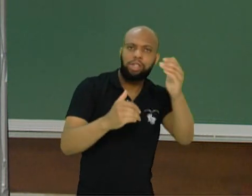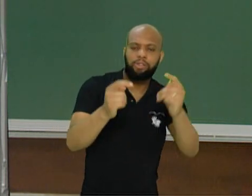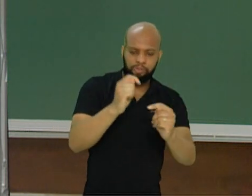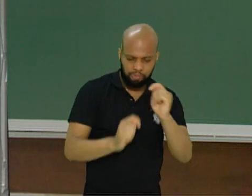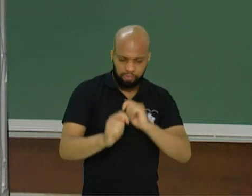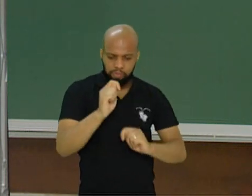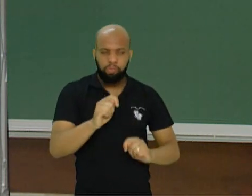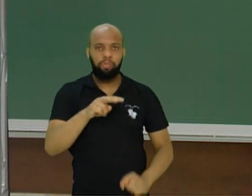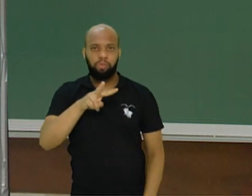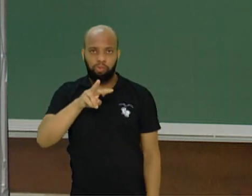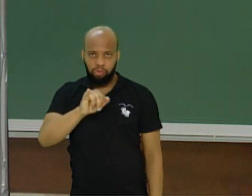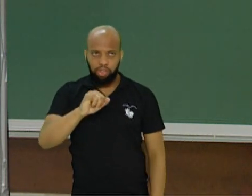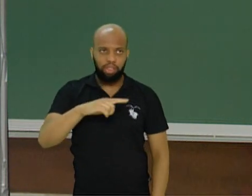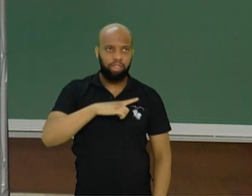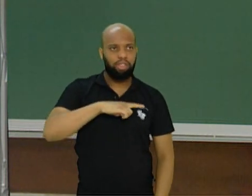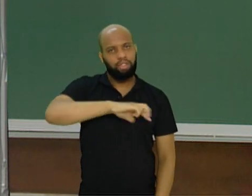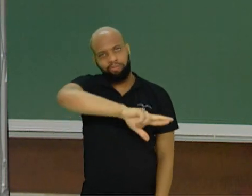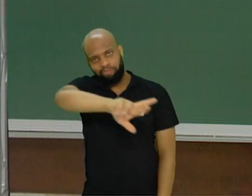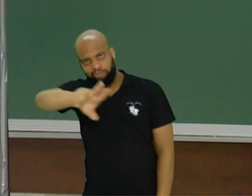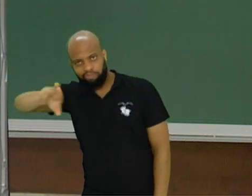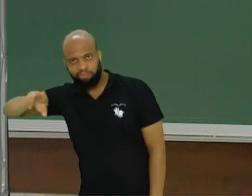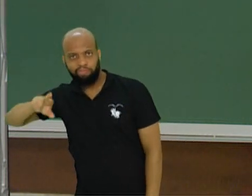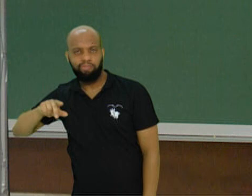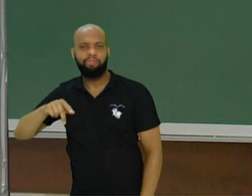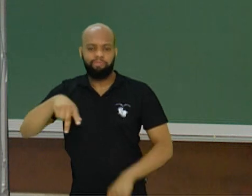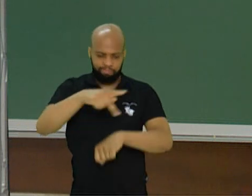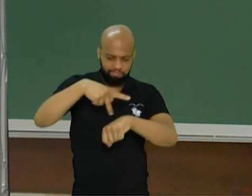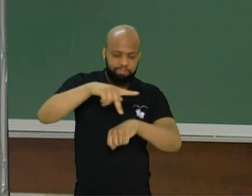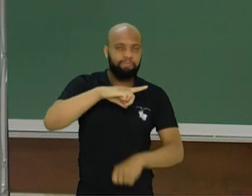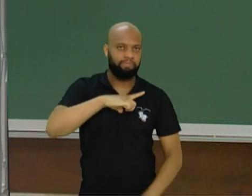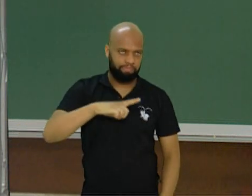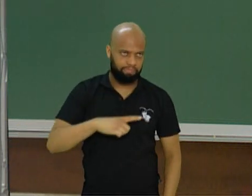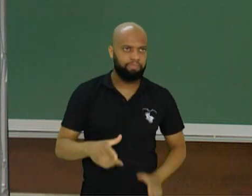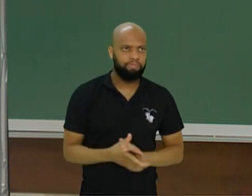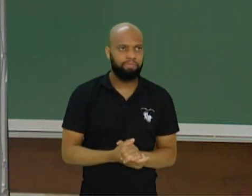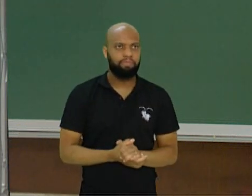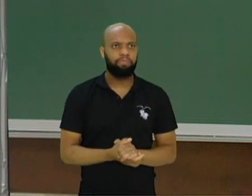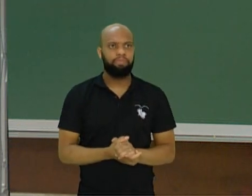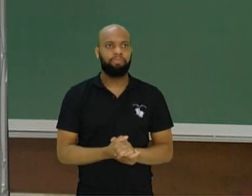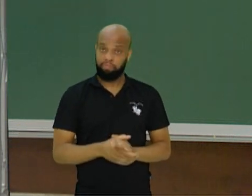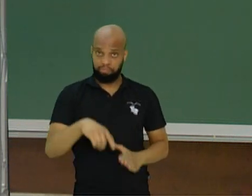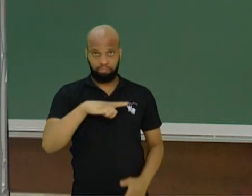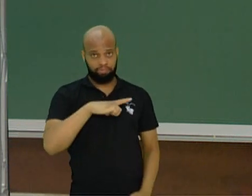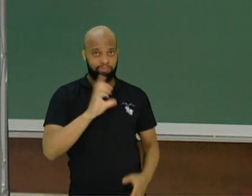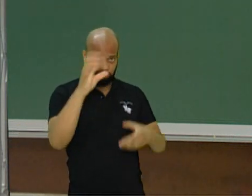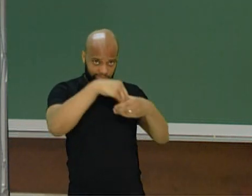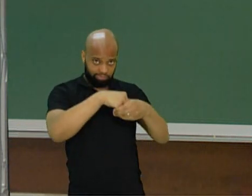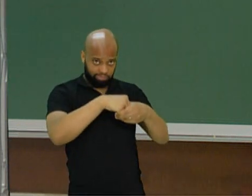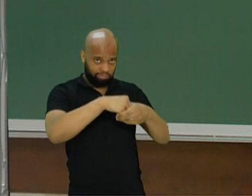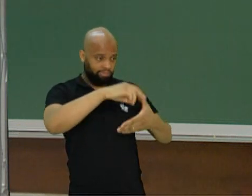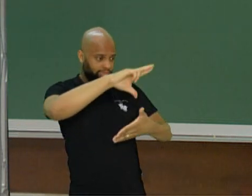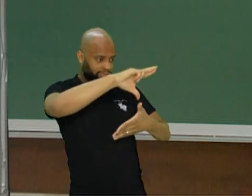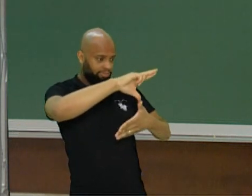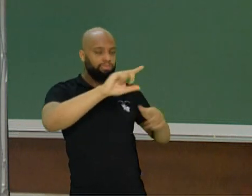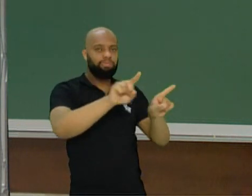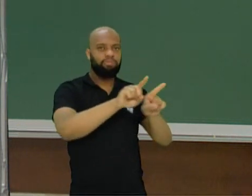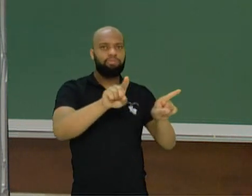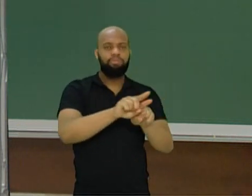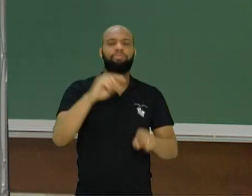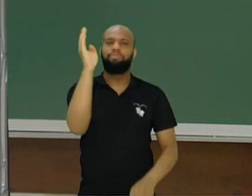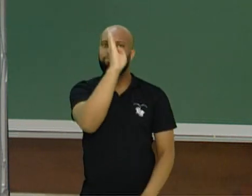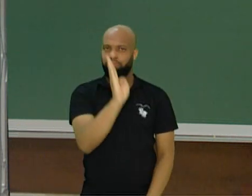econômico. E aí nós vamos ter diversos países, inclusive, né, o Brasil. Mas vale lembrar que